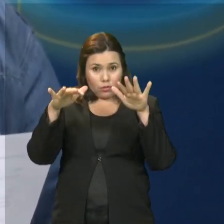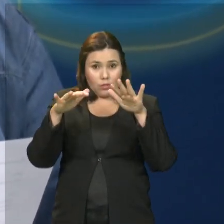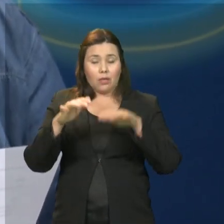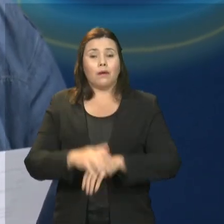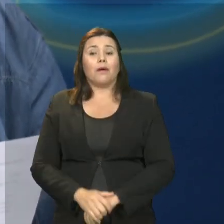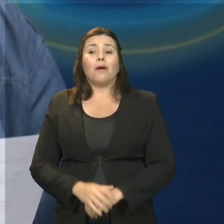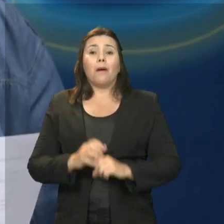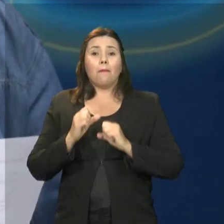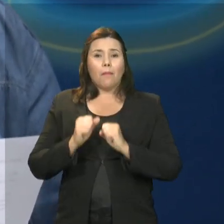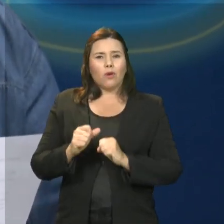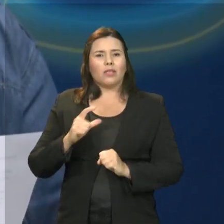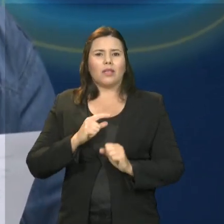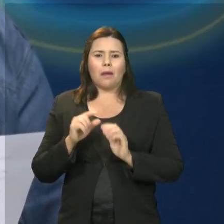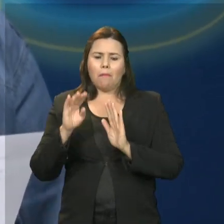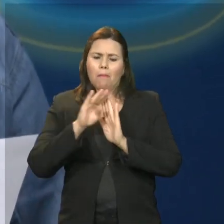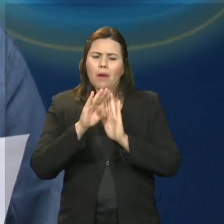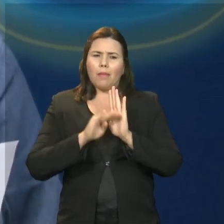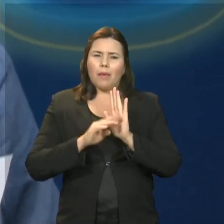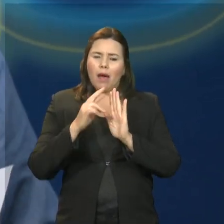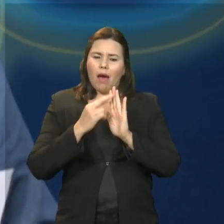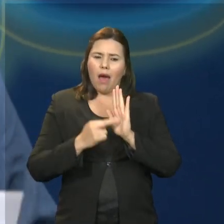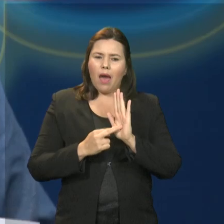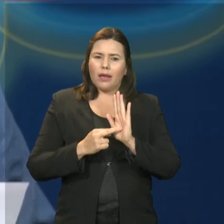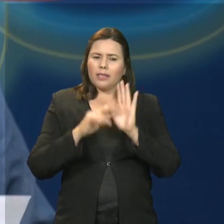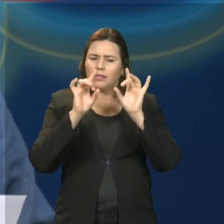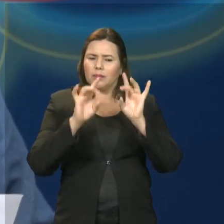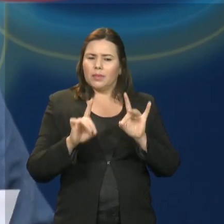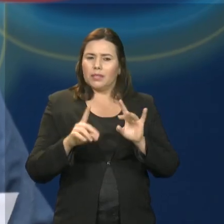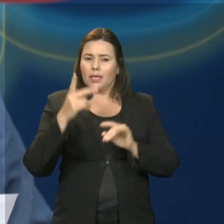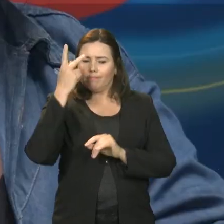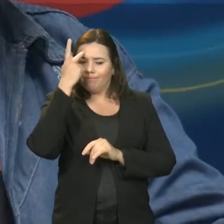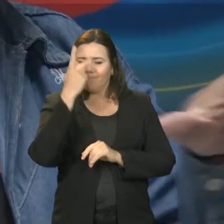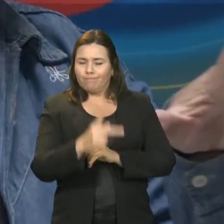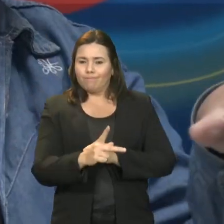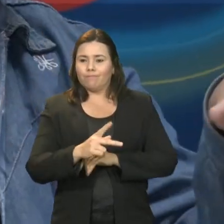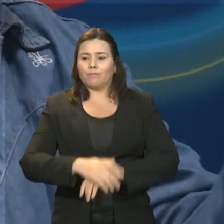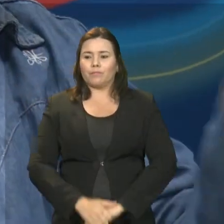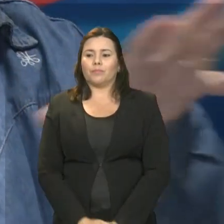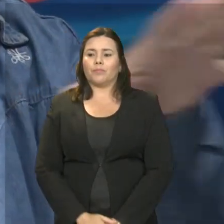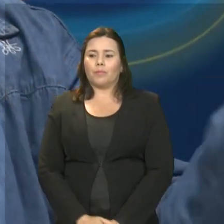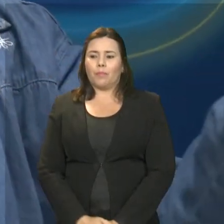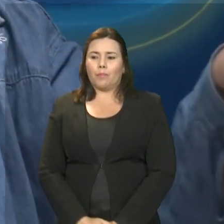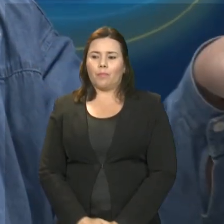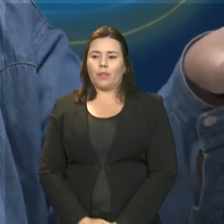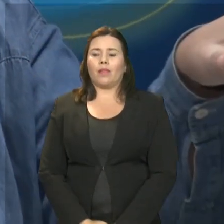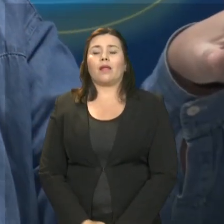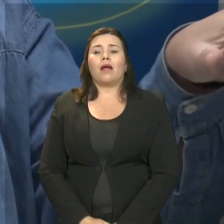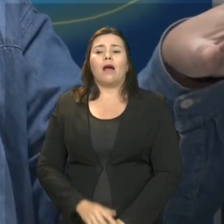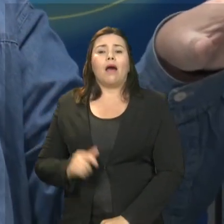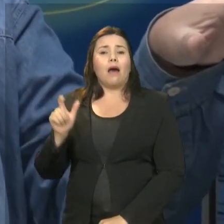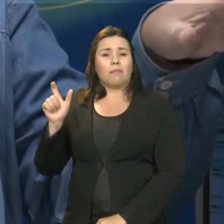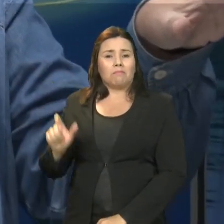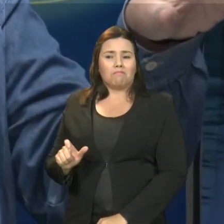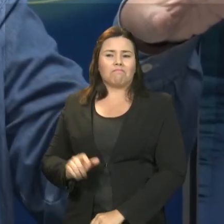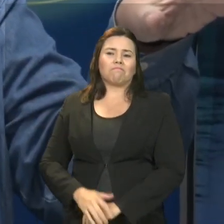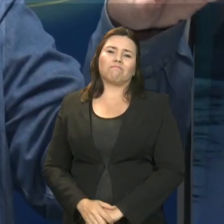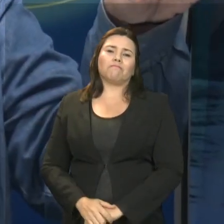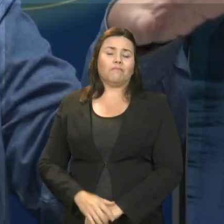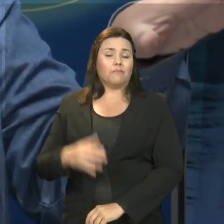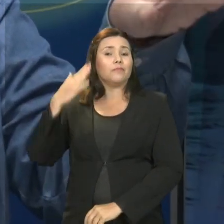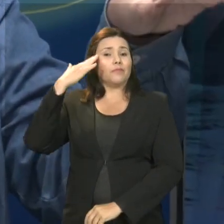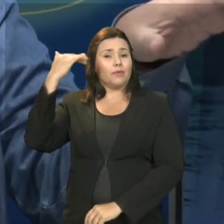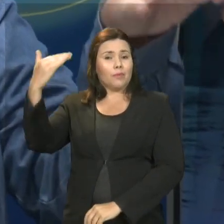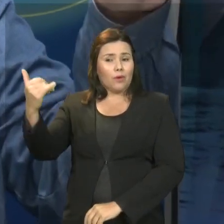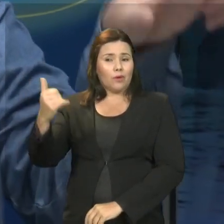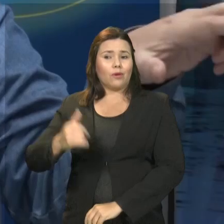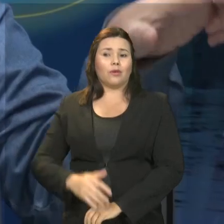protocolo individualizado. A Marina começou no rádio na adolescência. Passou pelas grandes emissoras de São Luís. Dona